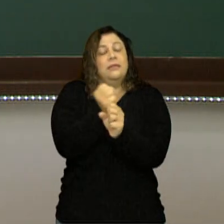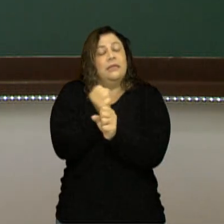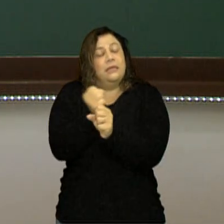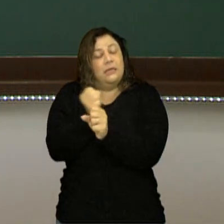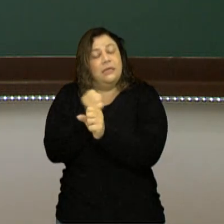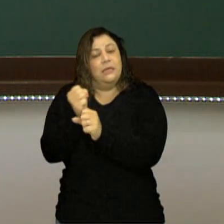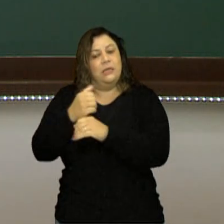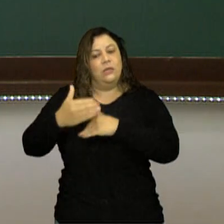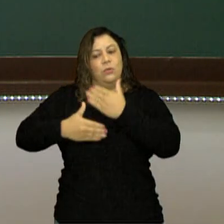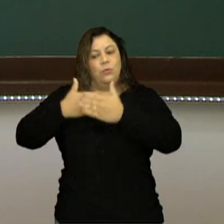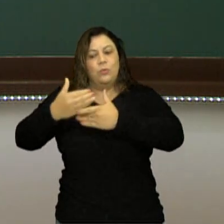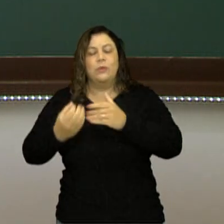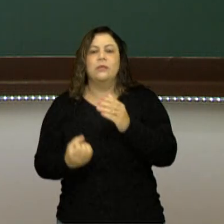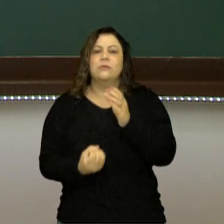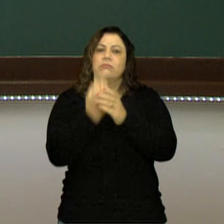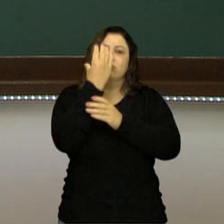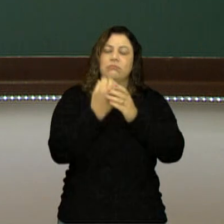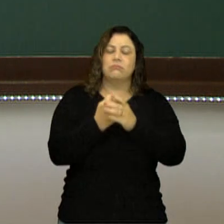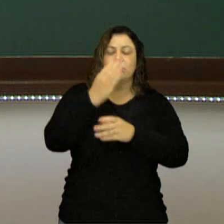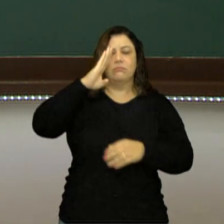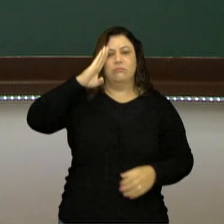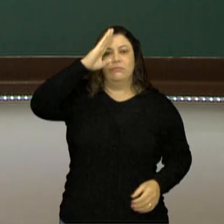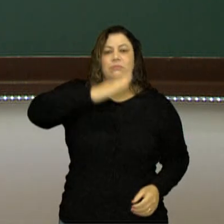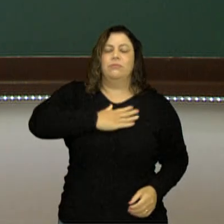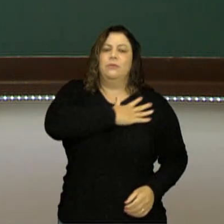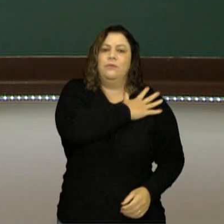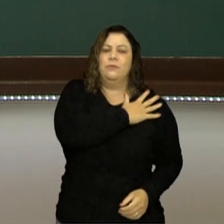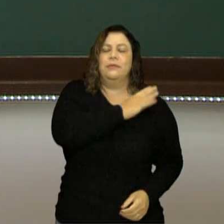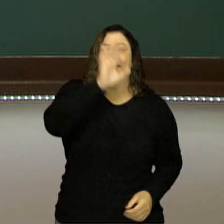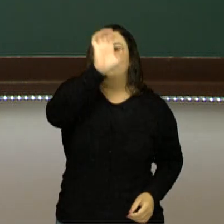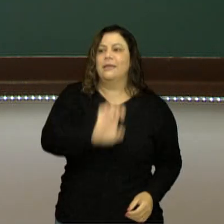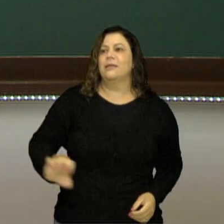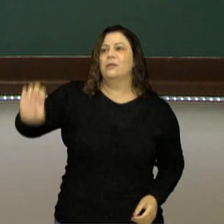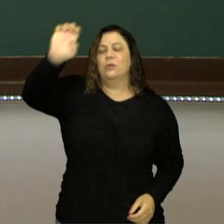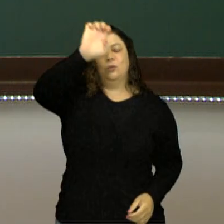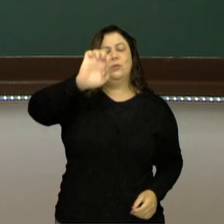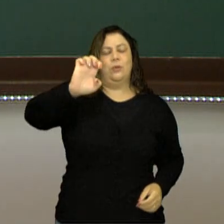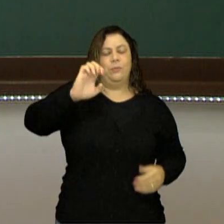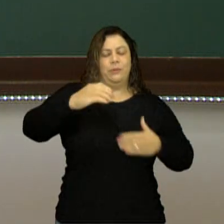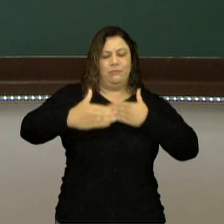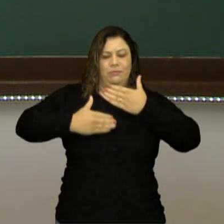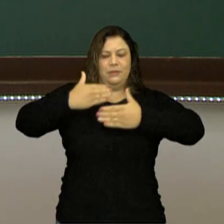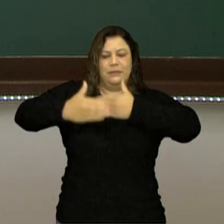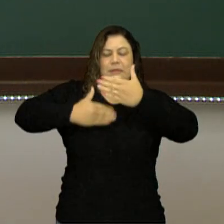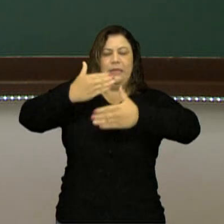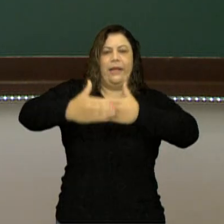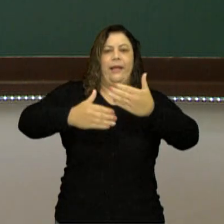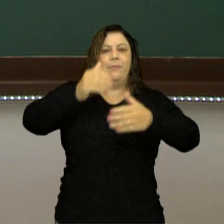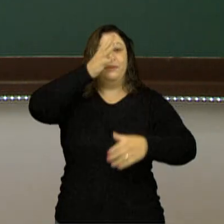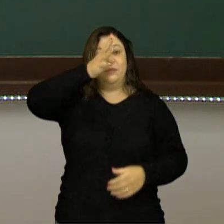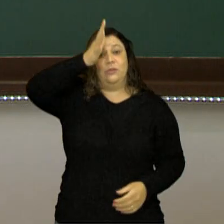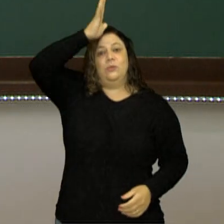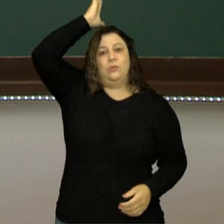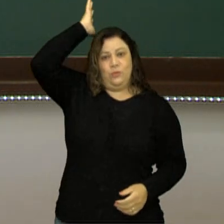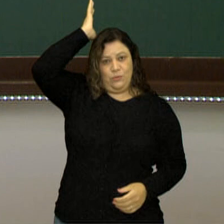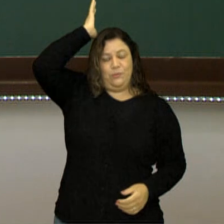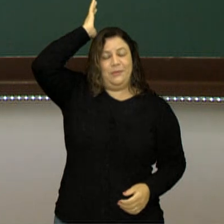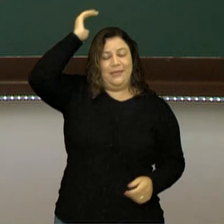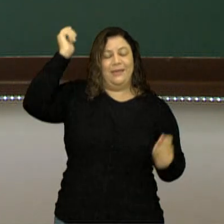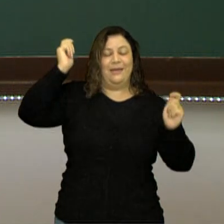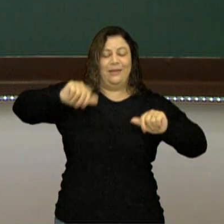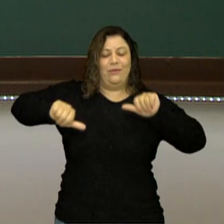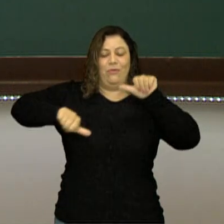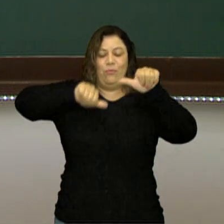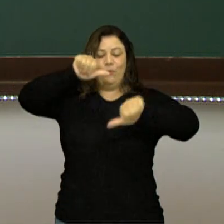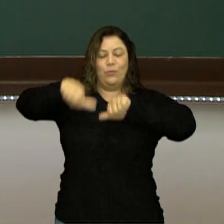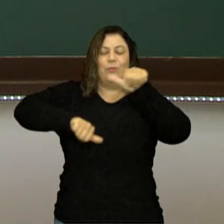então, de um exército permanente na Europa Ocidental, desde a época do Império Romano, ajudando assim, então, né, a mudar o